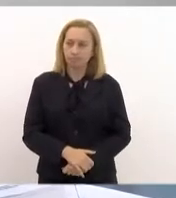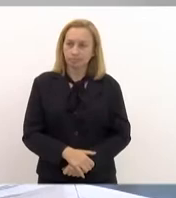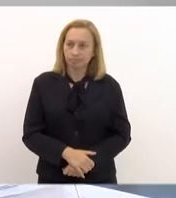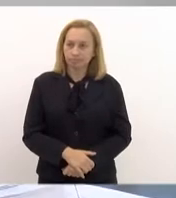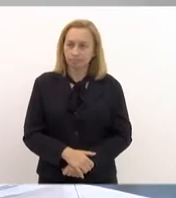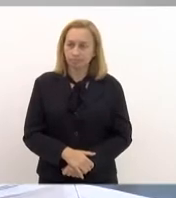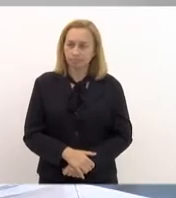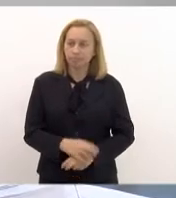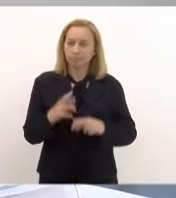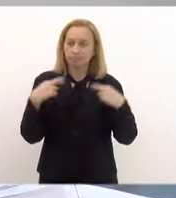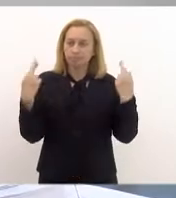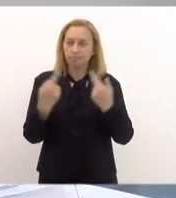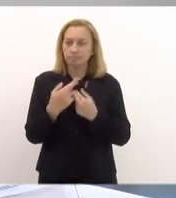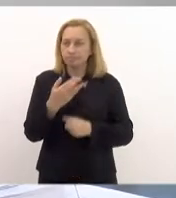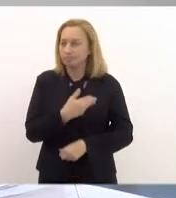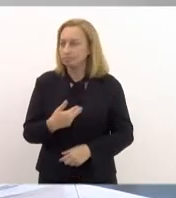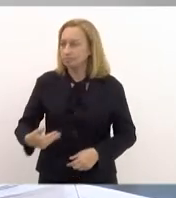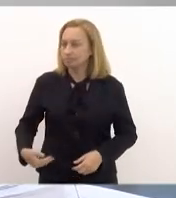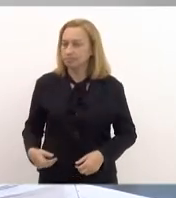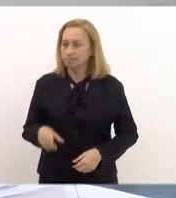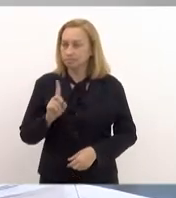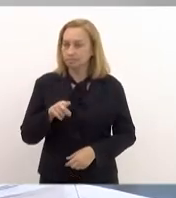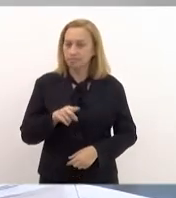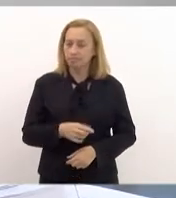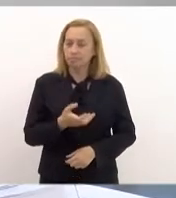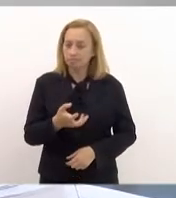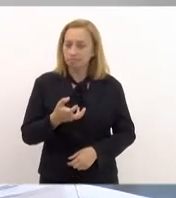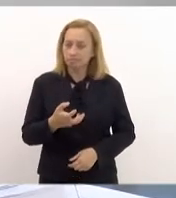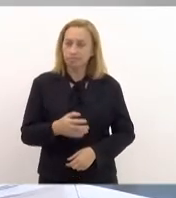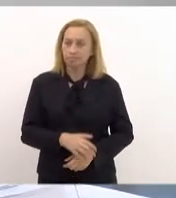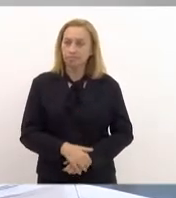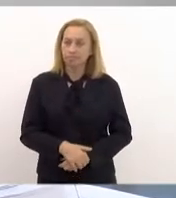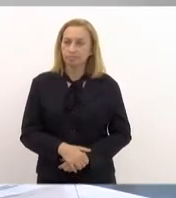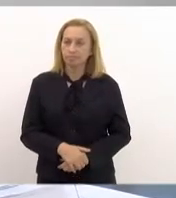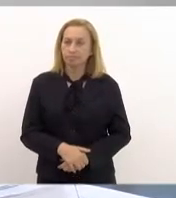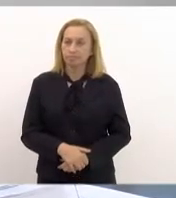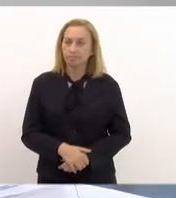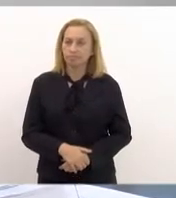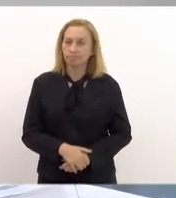fazendo essa audiência pública, né? O que nós queremos é que isso